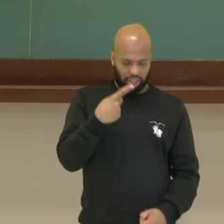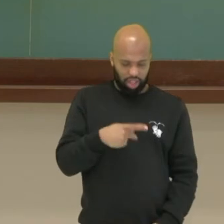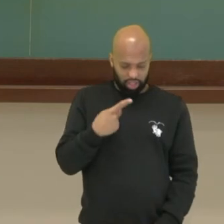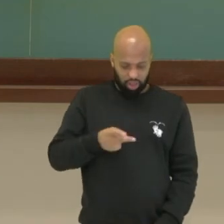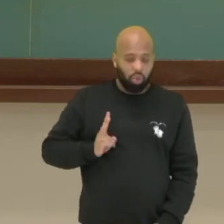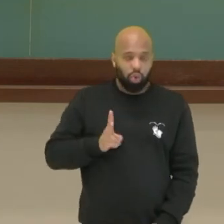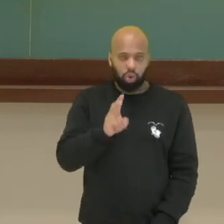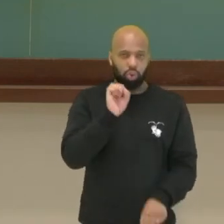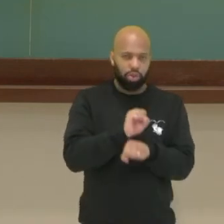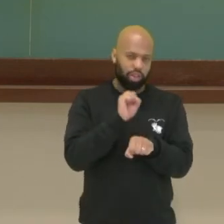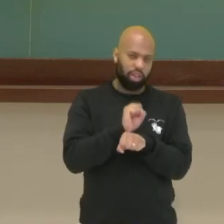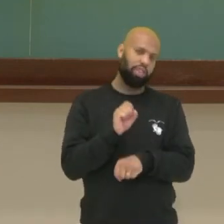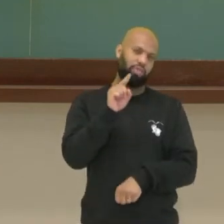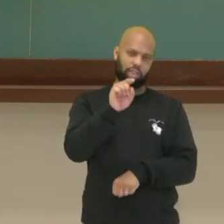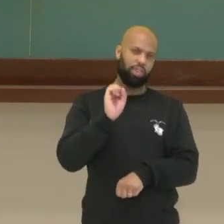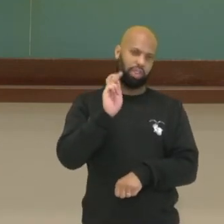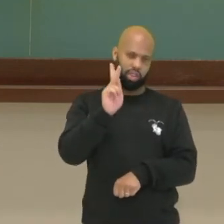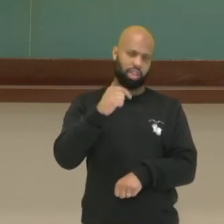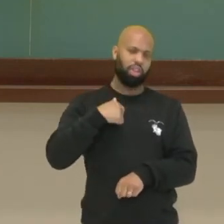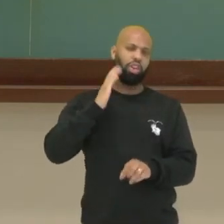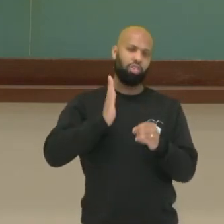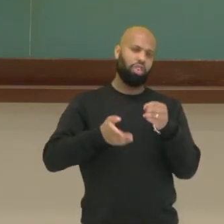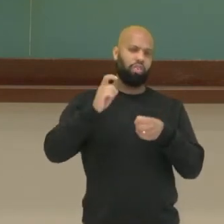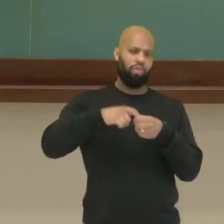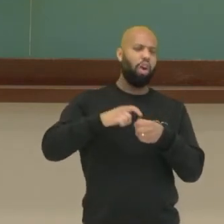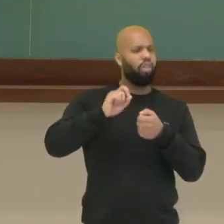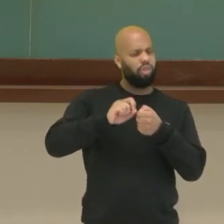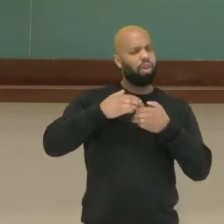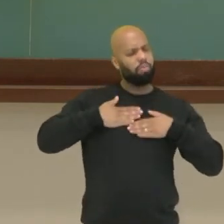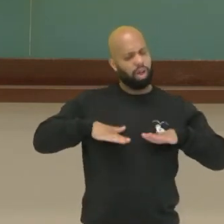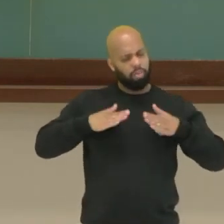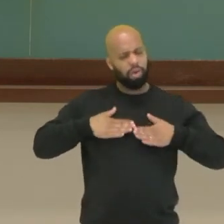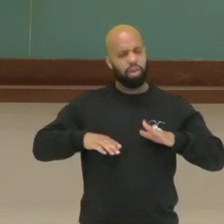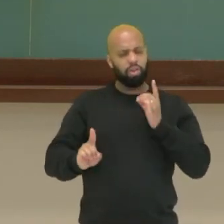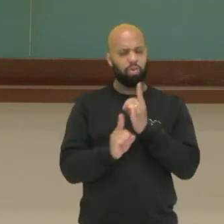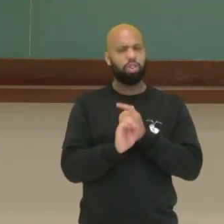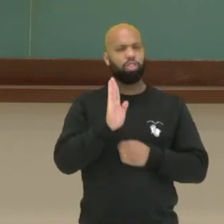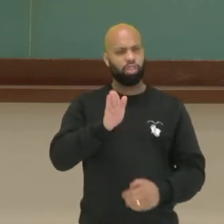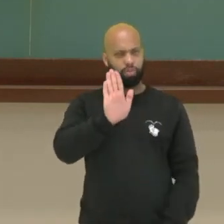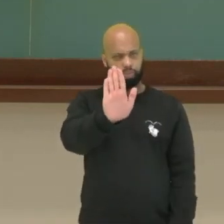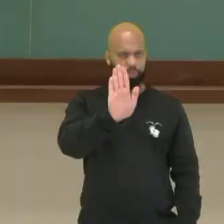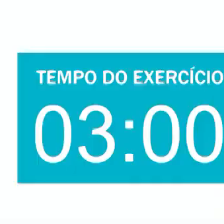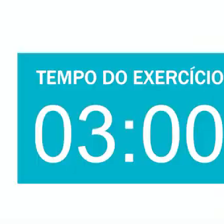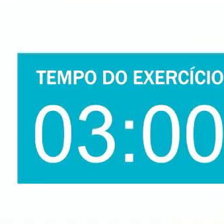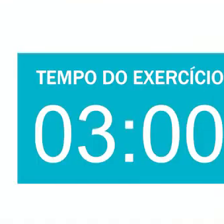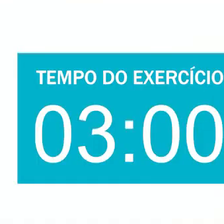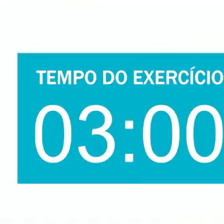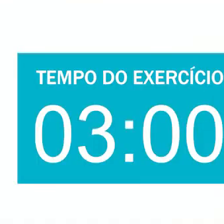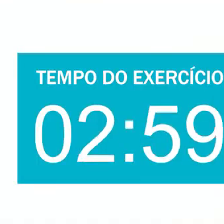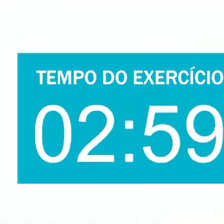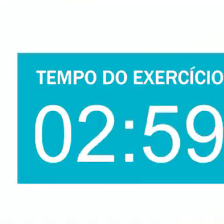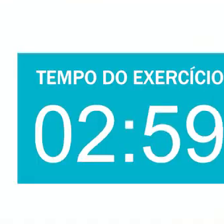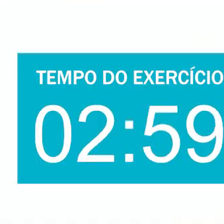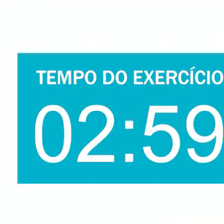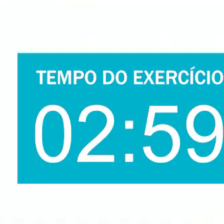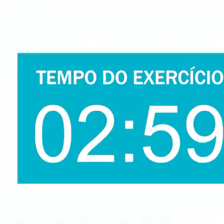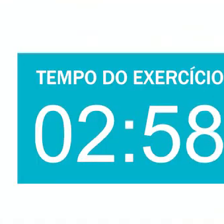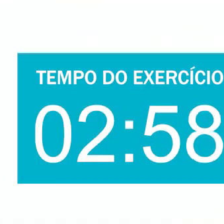aqui esperando vocês, hein? Eu espero, faz tranquilo e a gente já volta, hein? Vai lá fazendo!